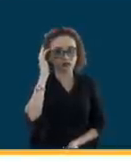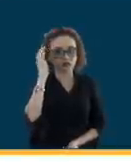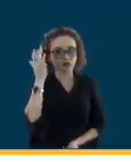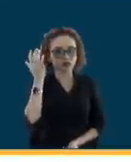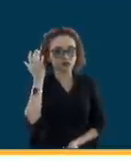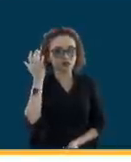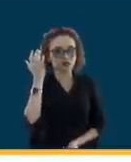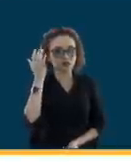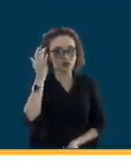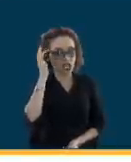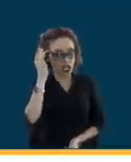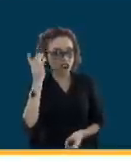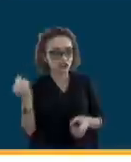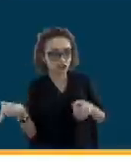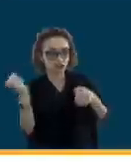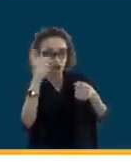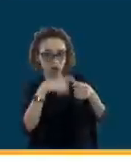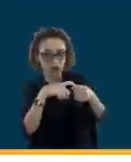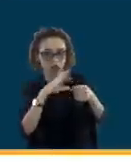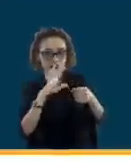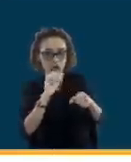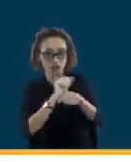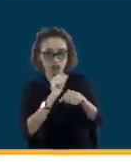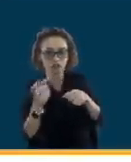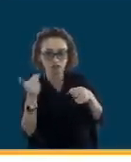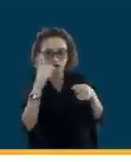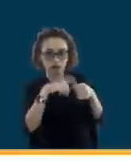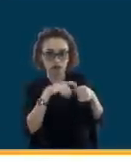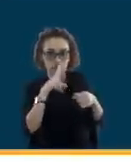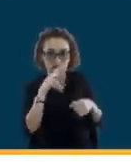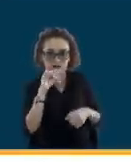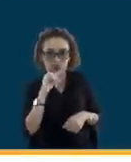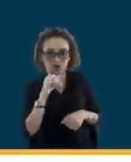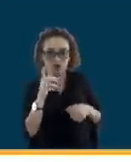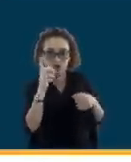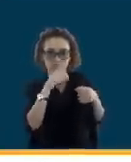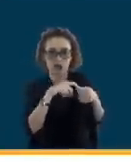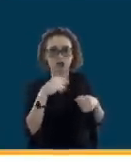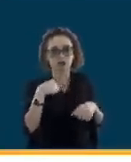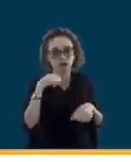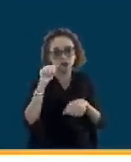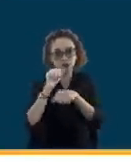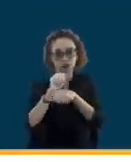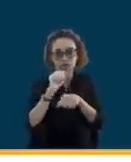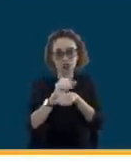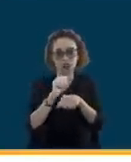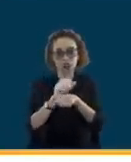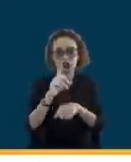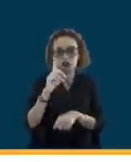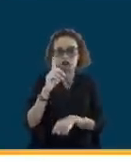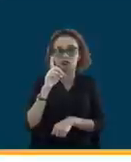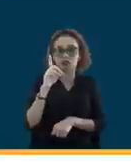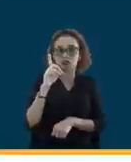acho que ele vai voltar. Ele vai voltar. Vamos aguardar aqui, doutor Danilo.